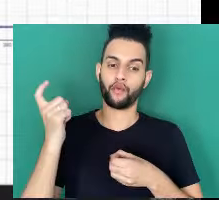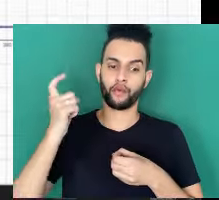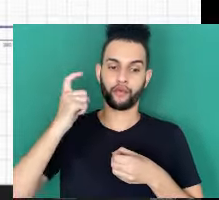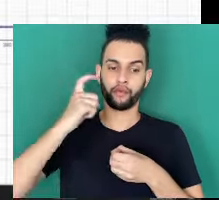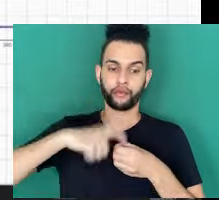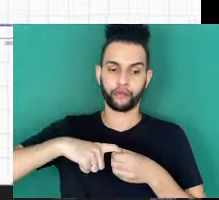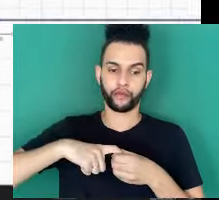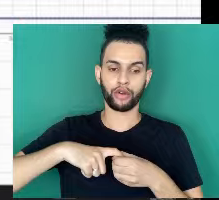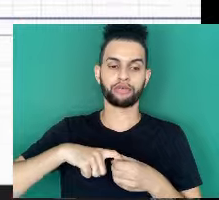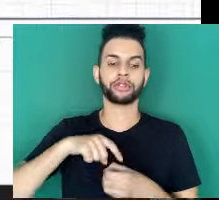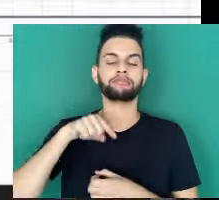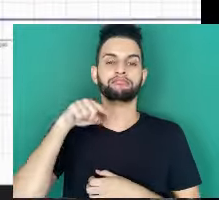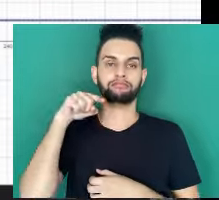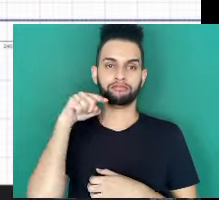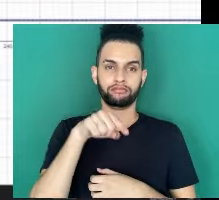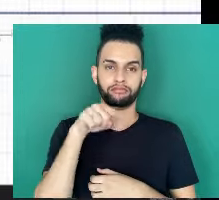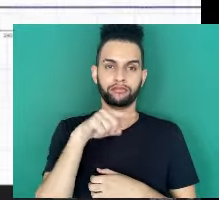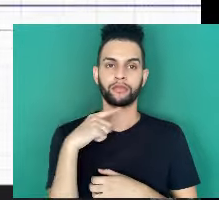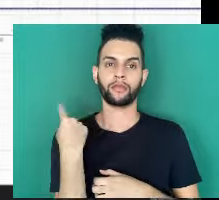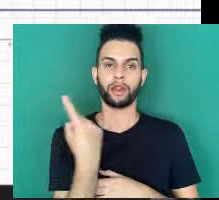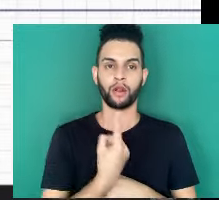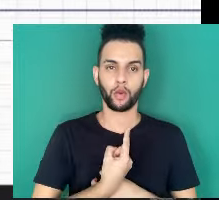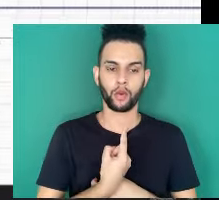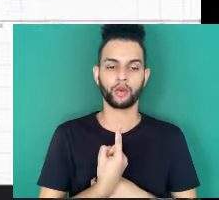voltamos aqui ao nosso